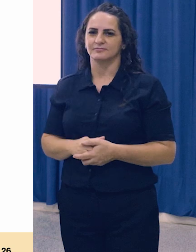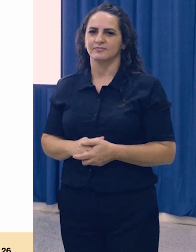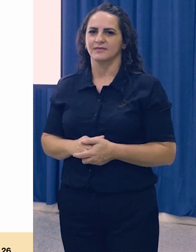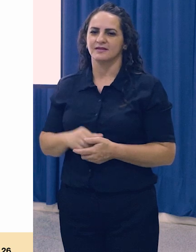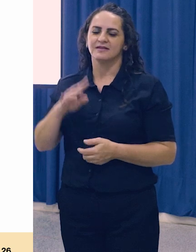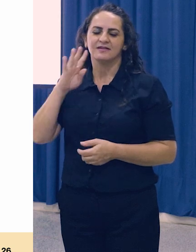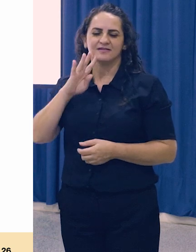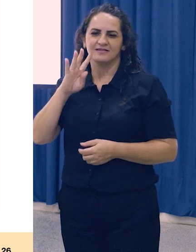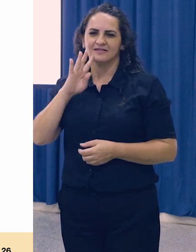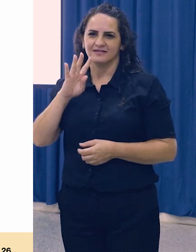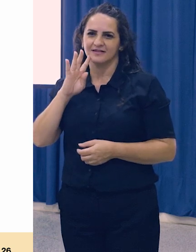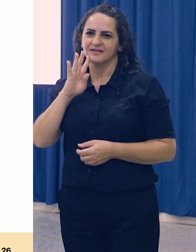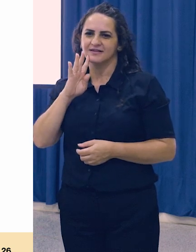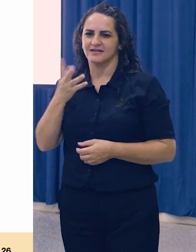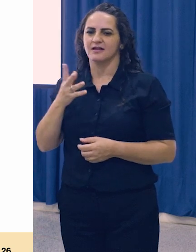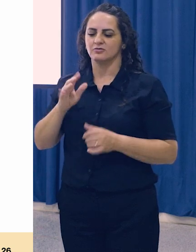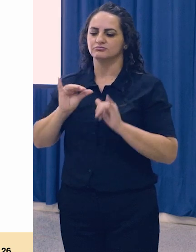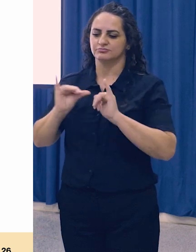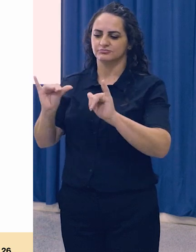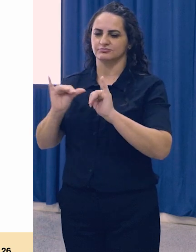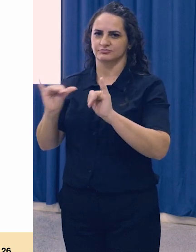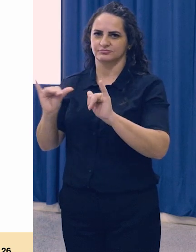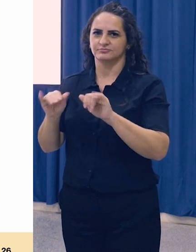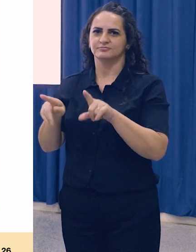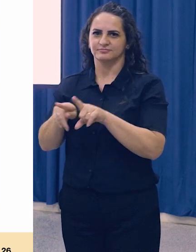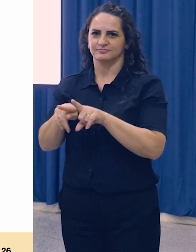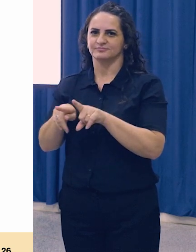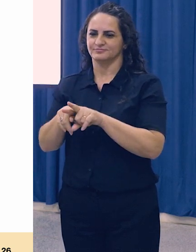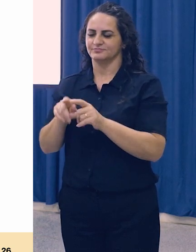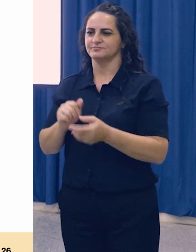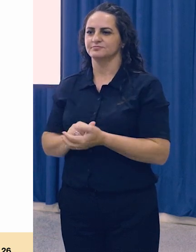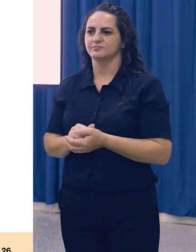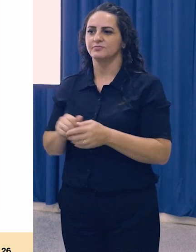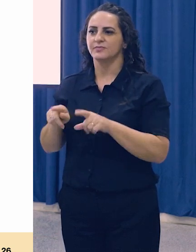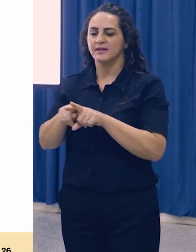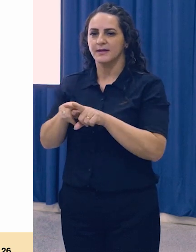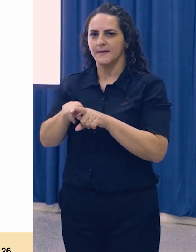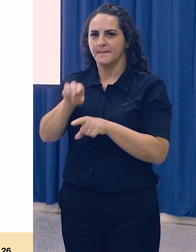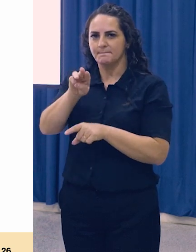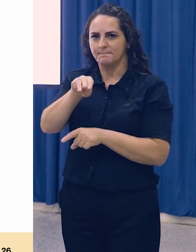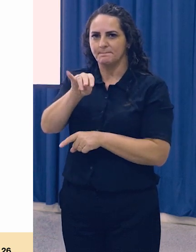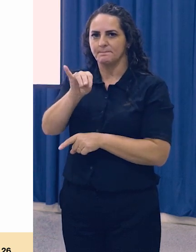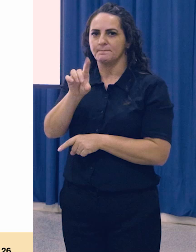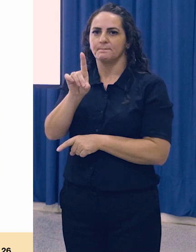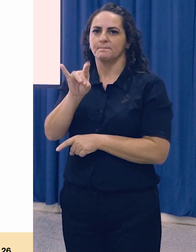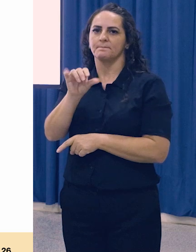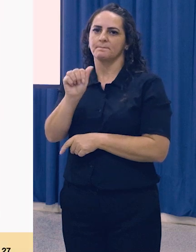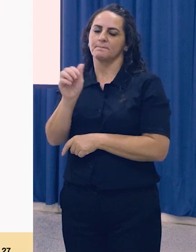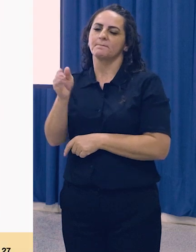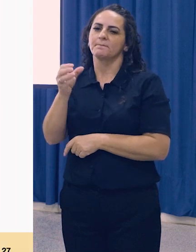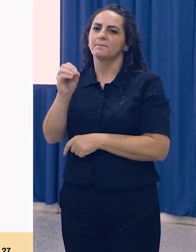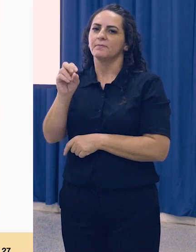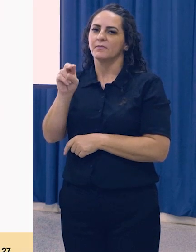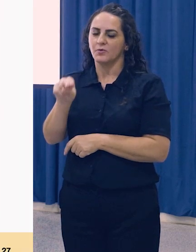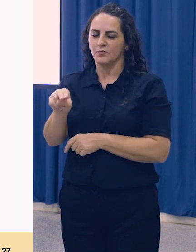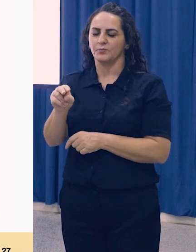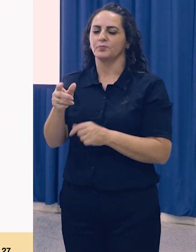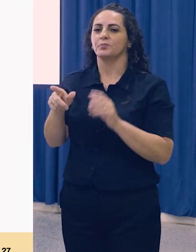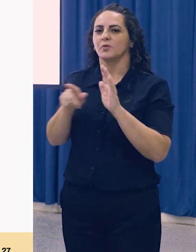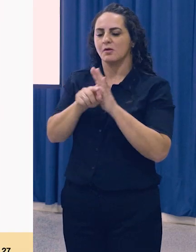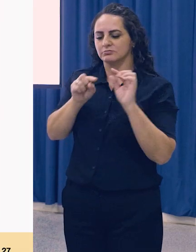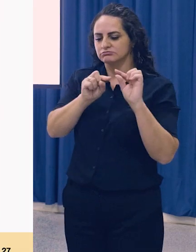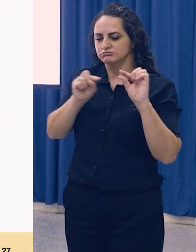bastante legal de divulgar. Ainda na mídia on, eu trouxe aqui o nosso exemplo de linha